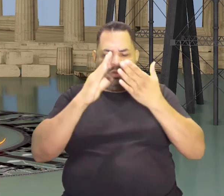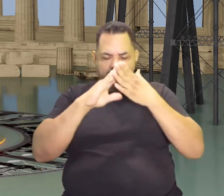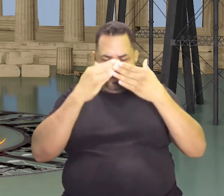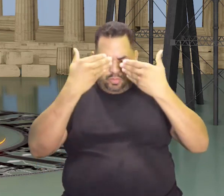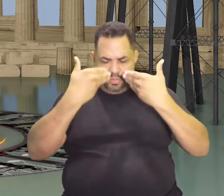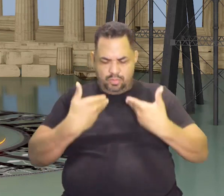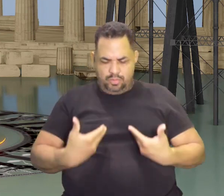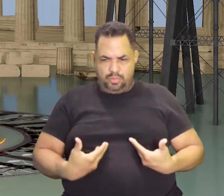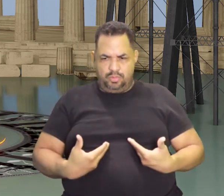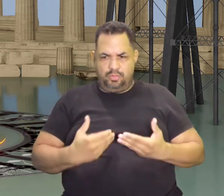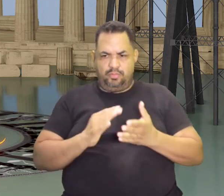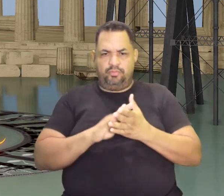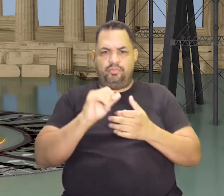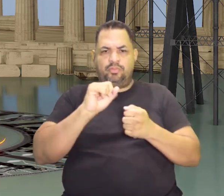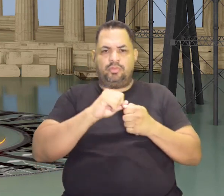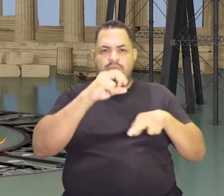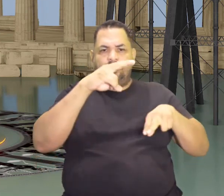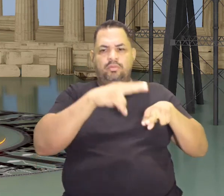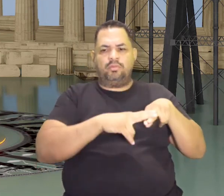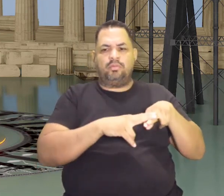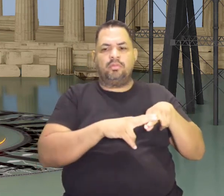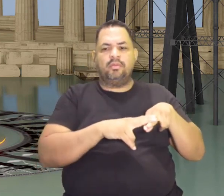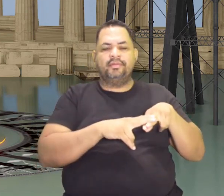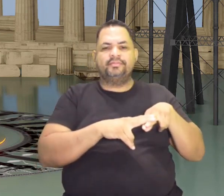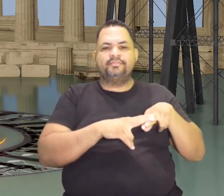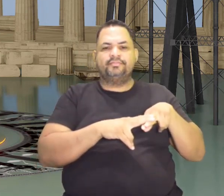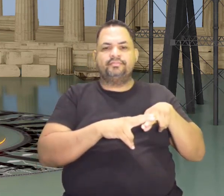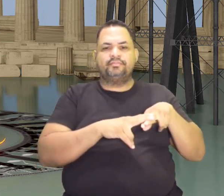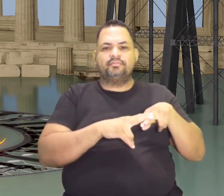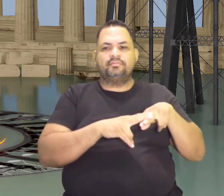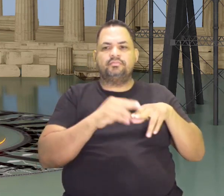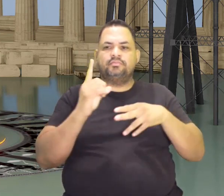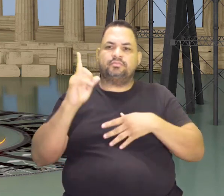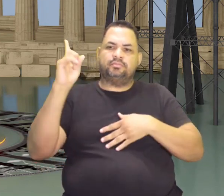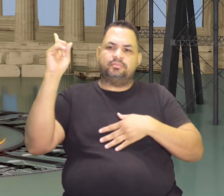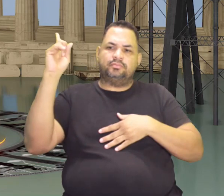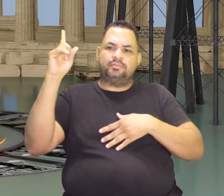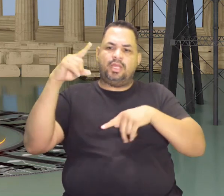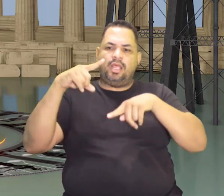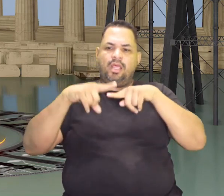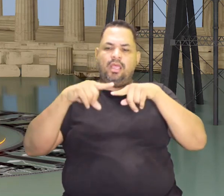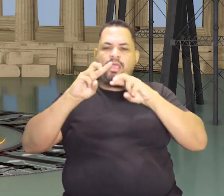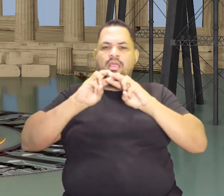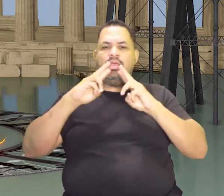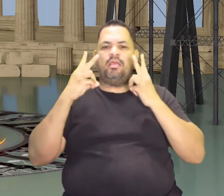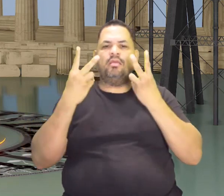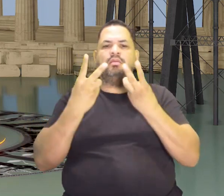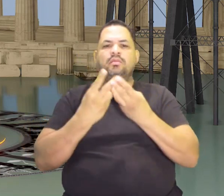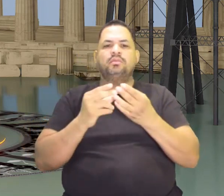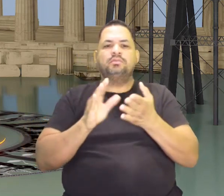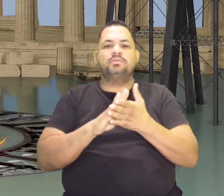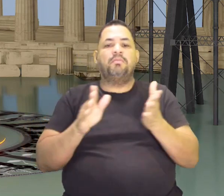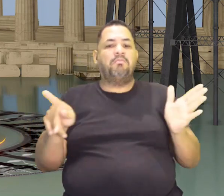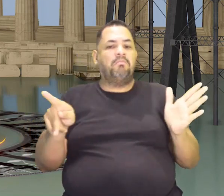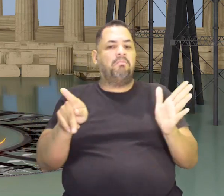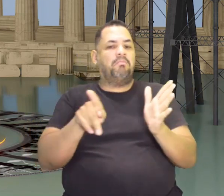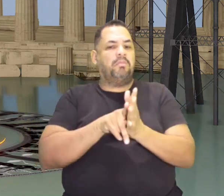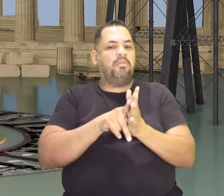seja, se eu faço uma cadeira, essa caixa d'água é matéria, a matéria-prima dela é da